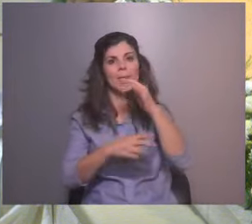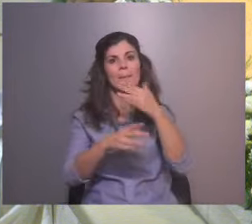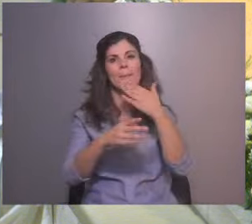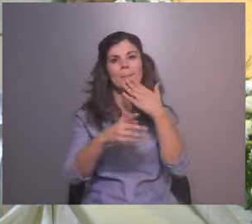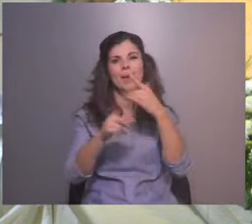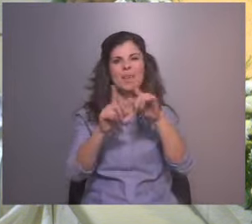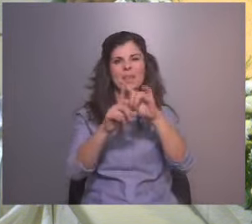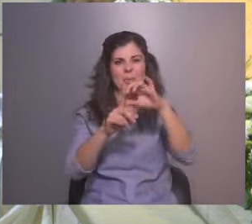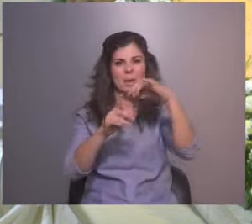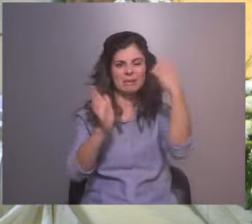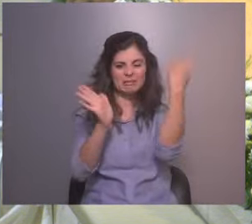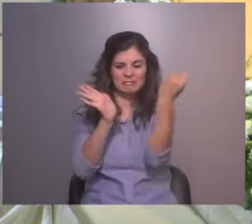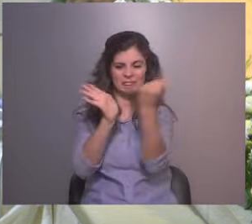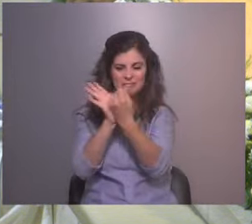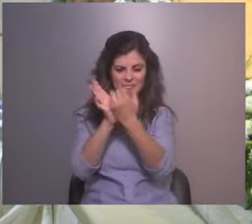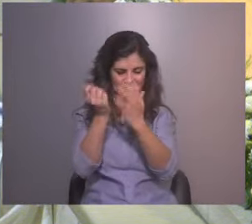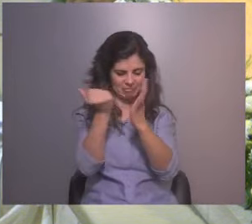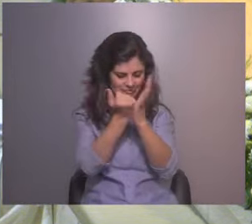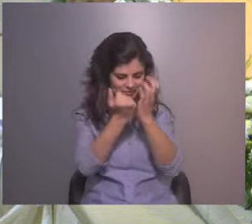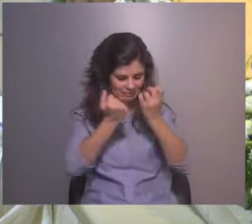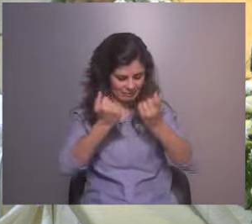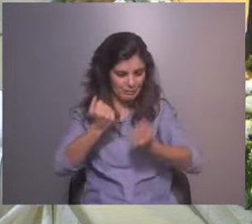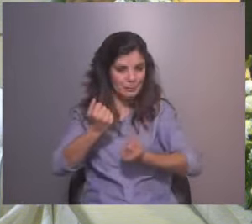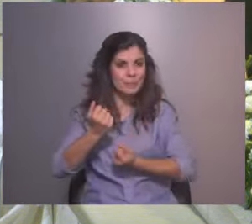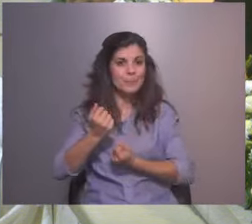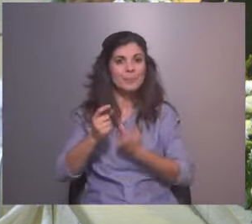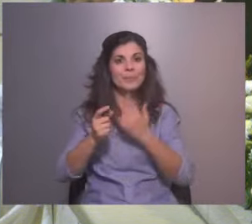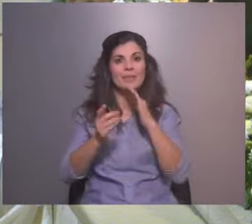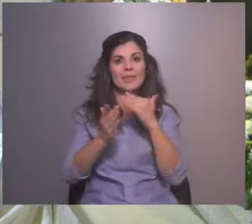Bem,